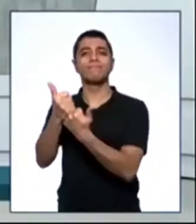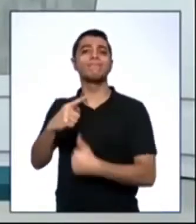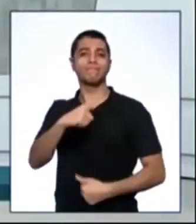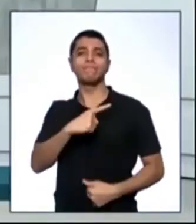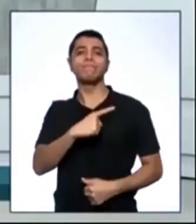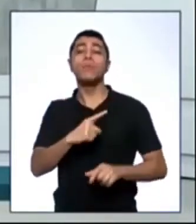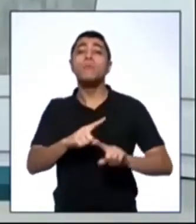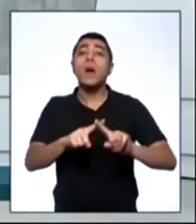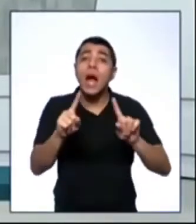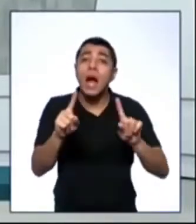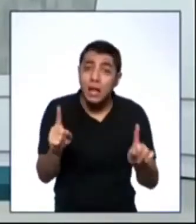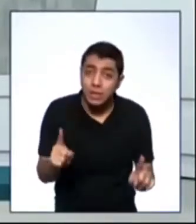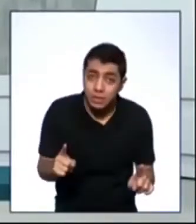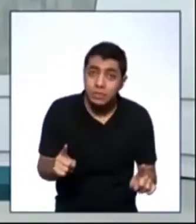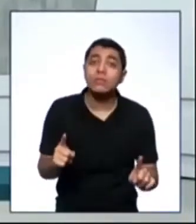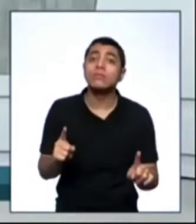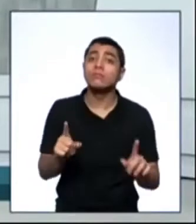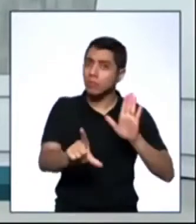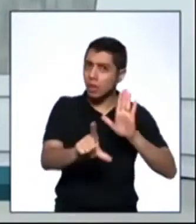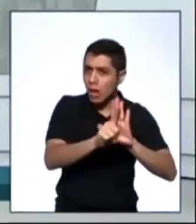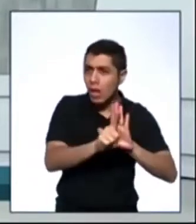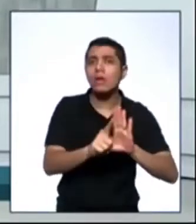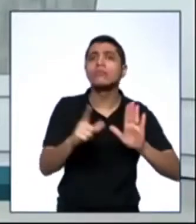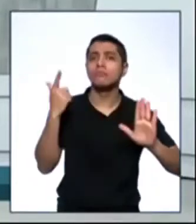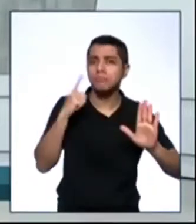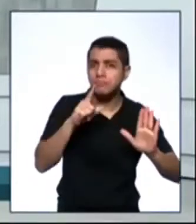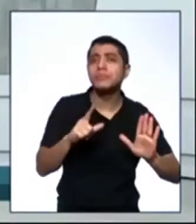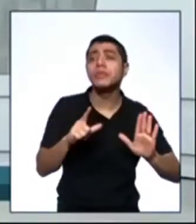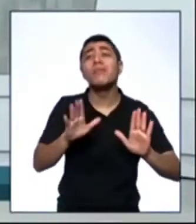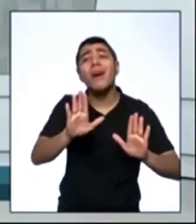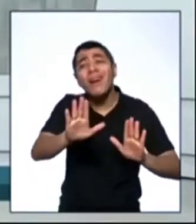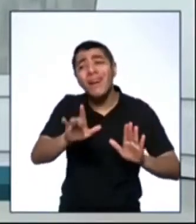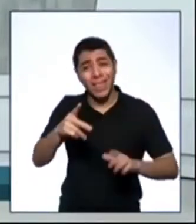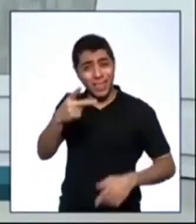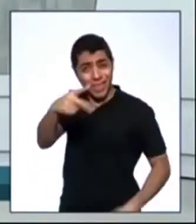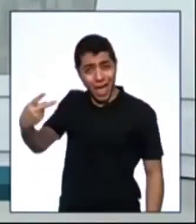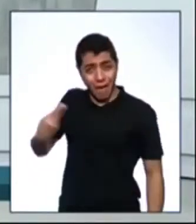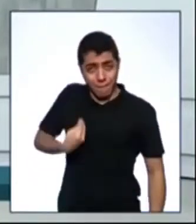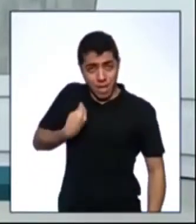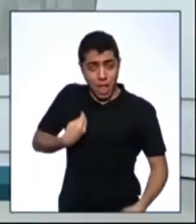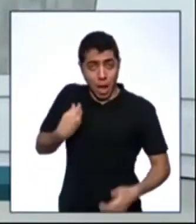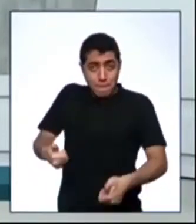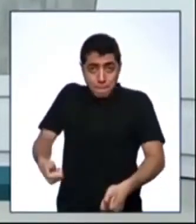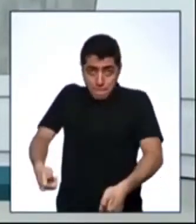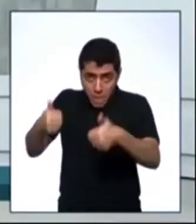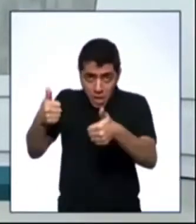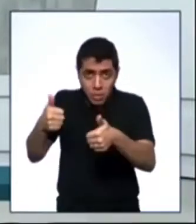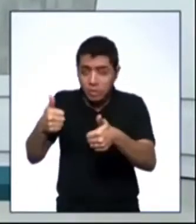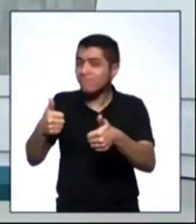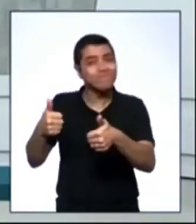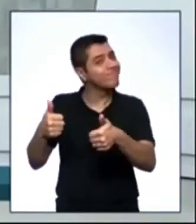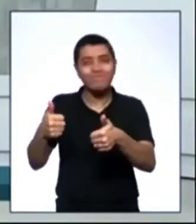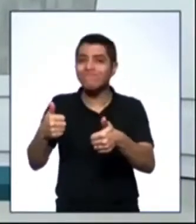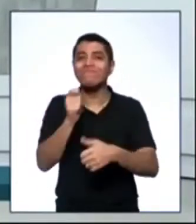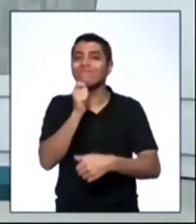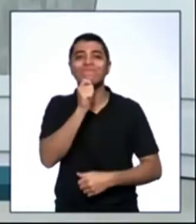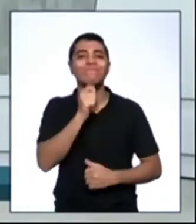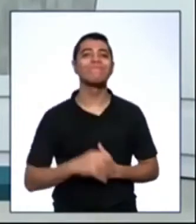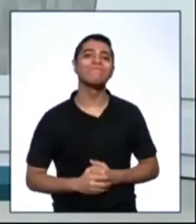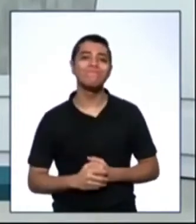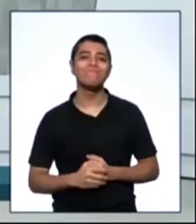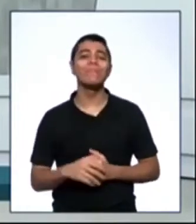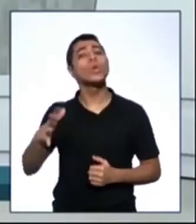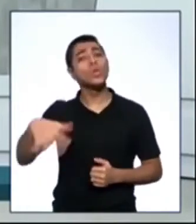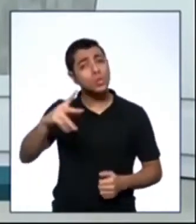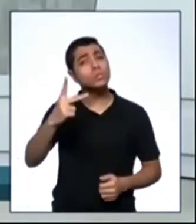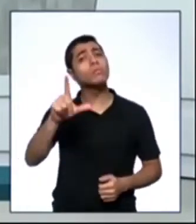que eu posso falar que mesmo ela conseguindo direitos políticos, a vida dela melhorou? Não. Olha que massa, mano. Por que eu não posso falar que a plebe